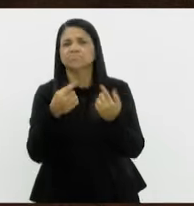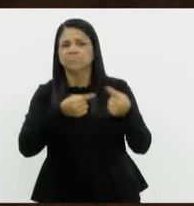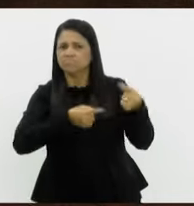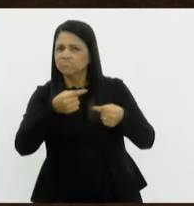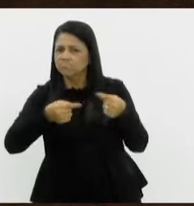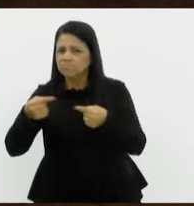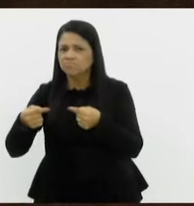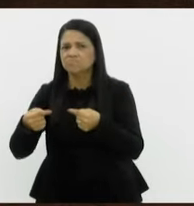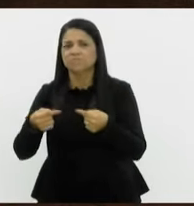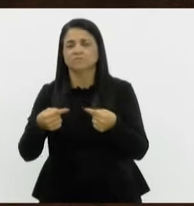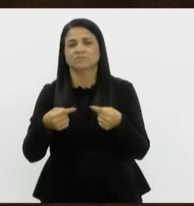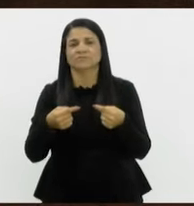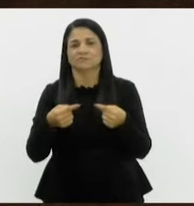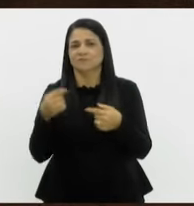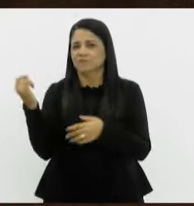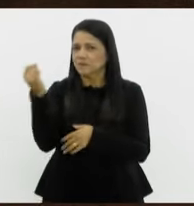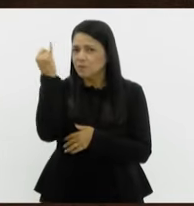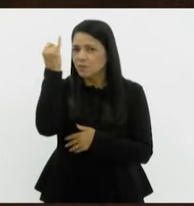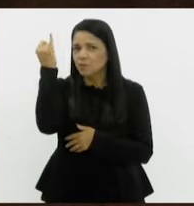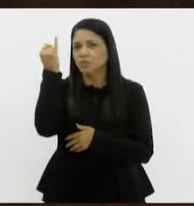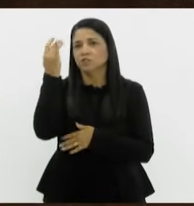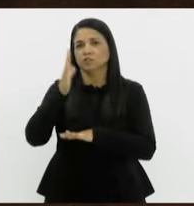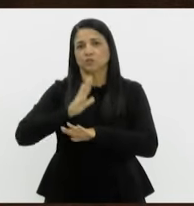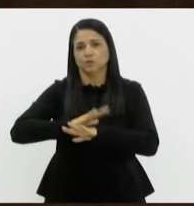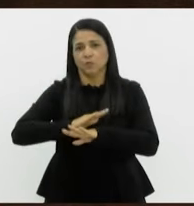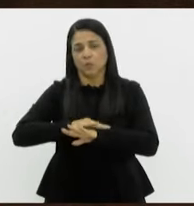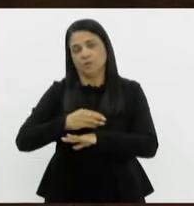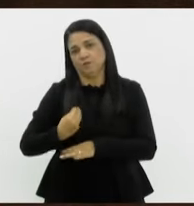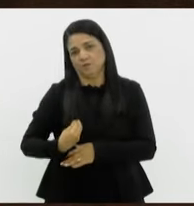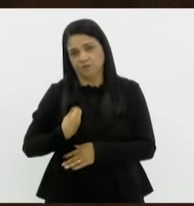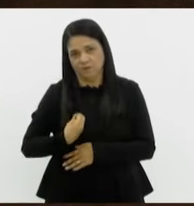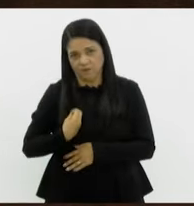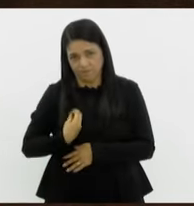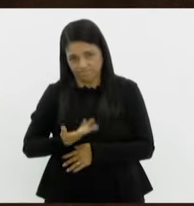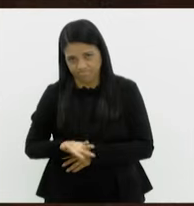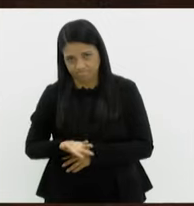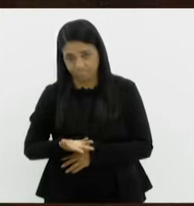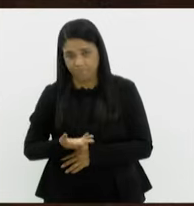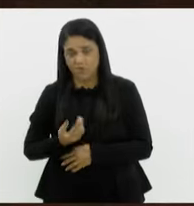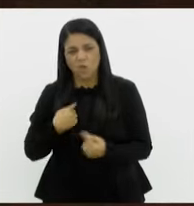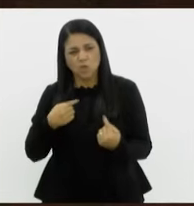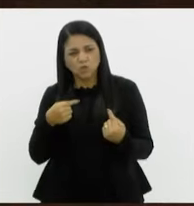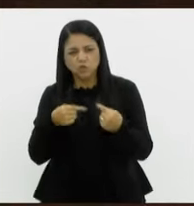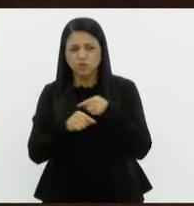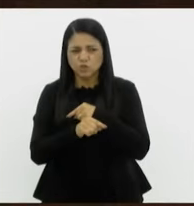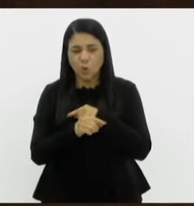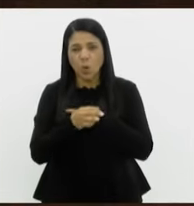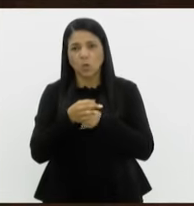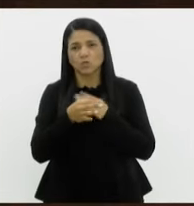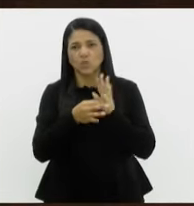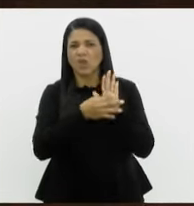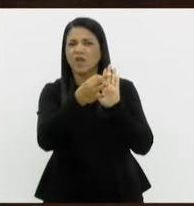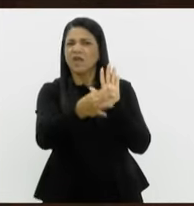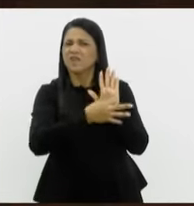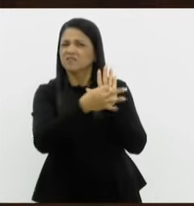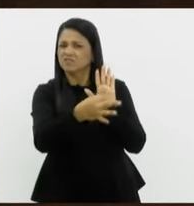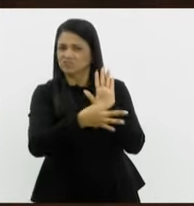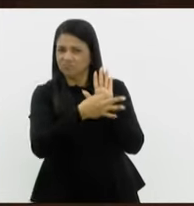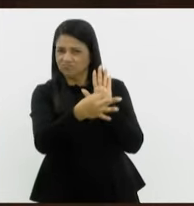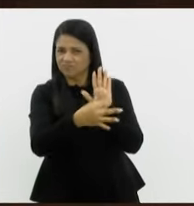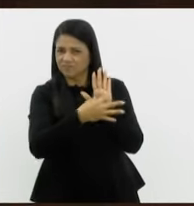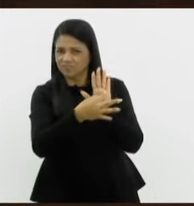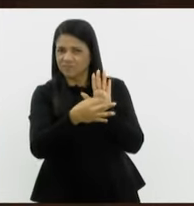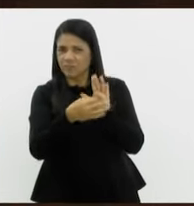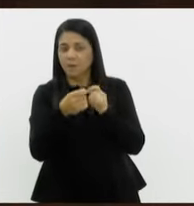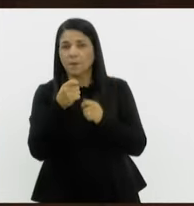discussões que, de fato, são pertinentes para o momento que a gente está vivendo. Eu discordo um pouco dessa crítica de que o